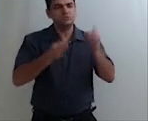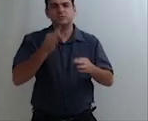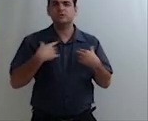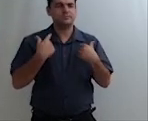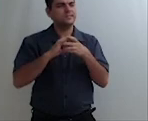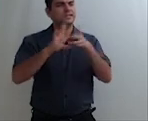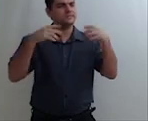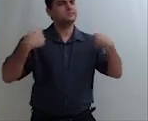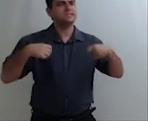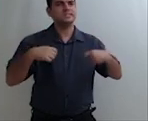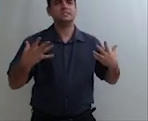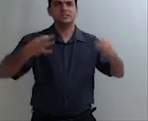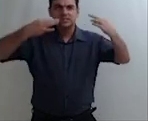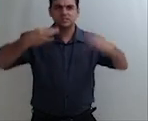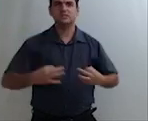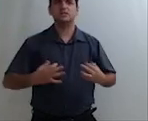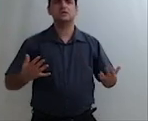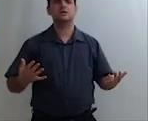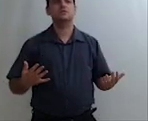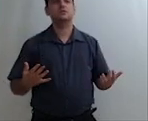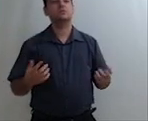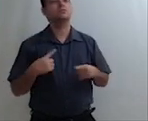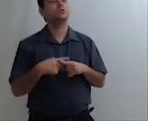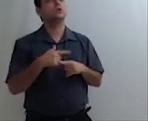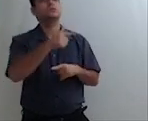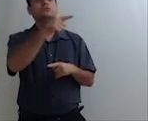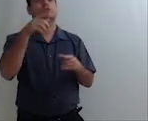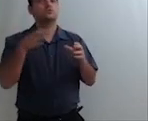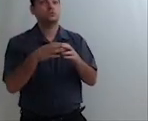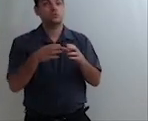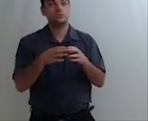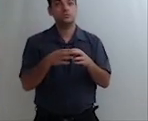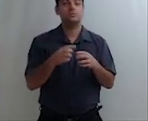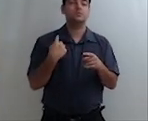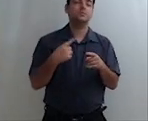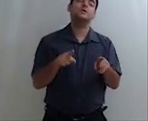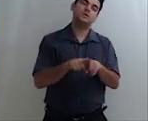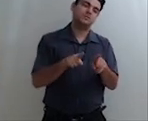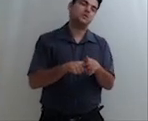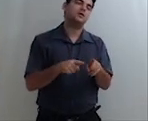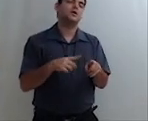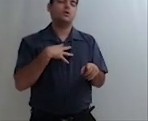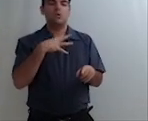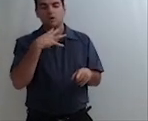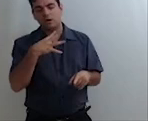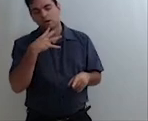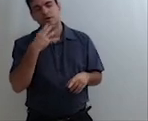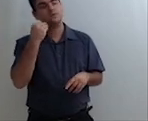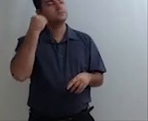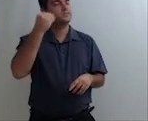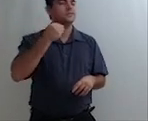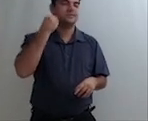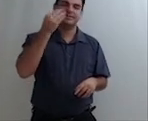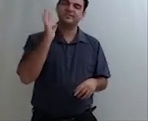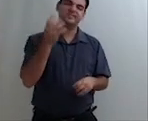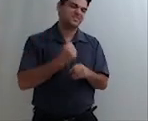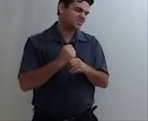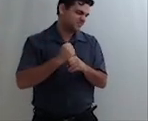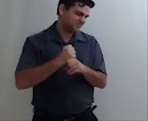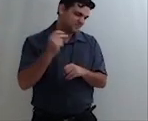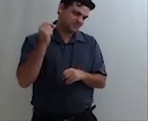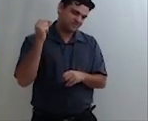Justiça porque de todos esses longos anos que eu tenho de trabalho